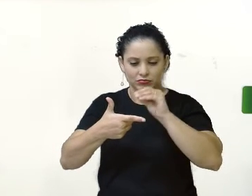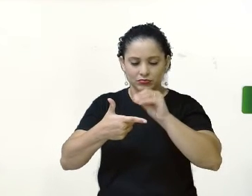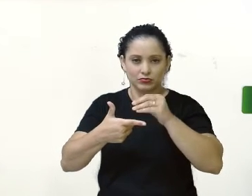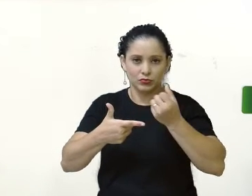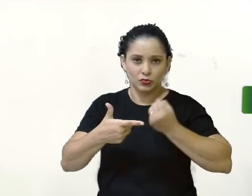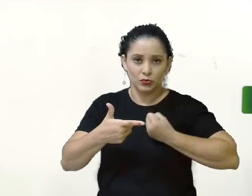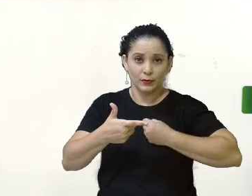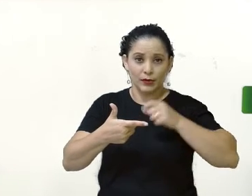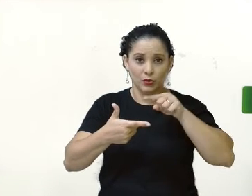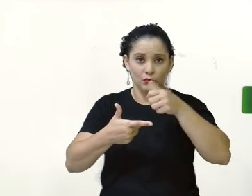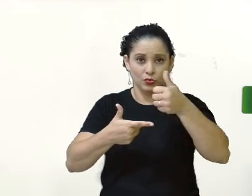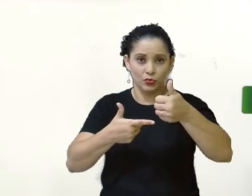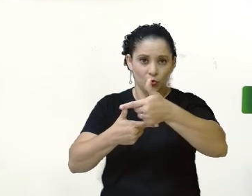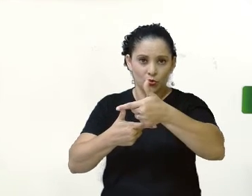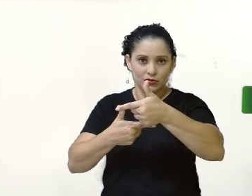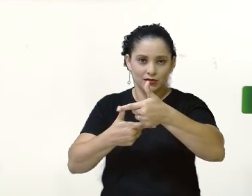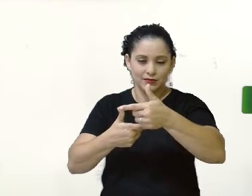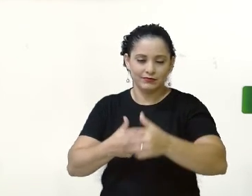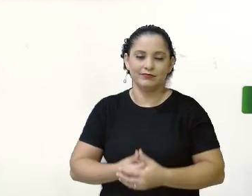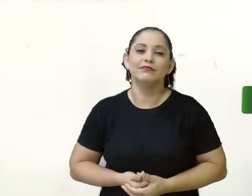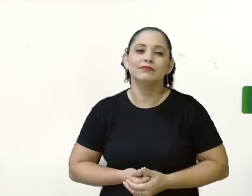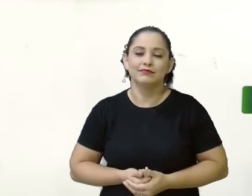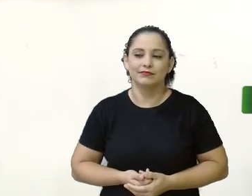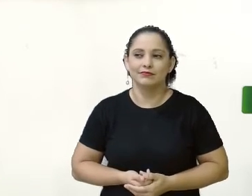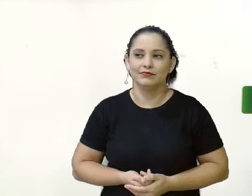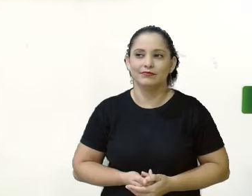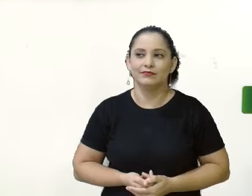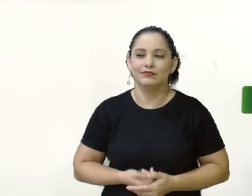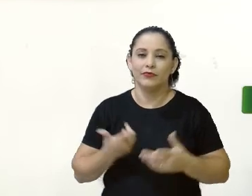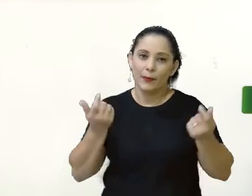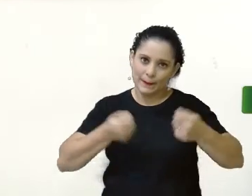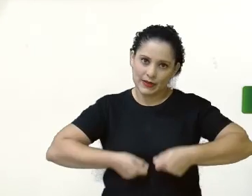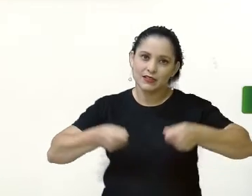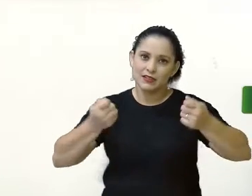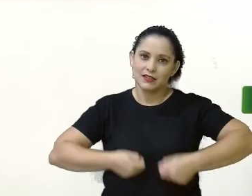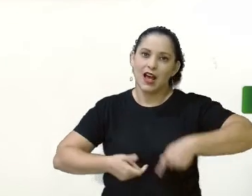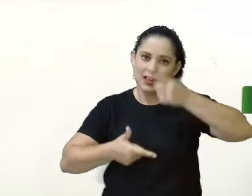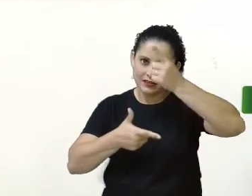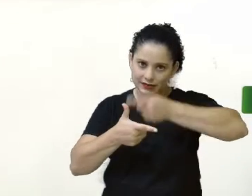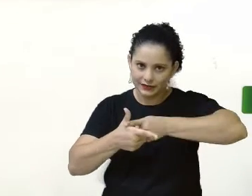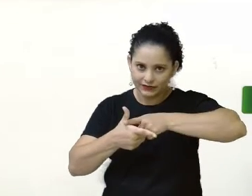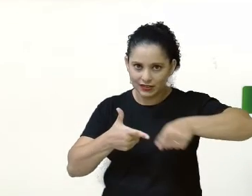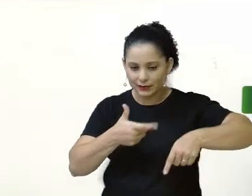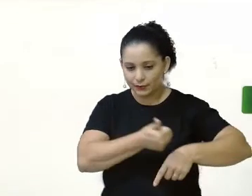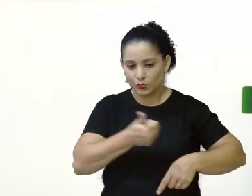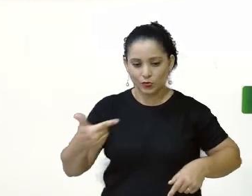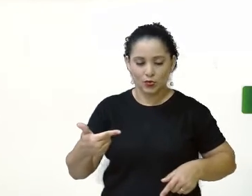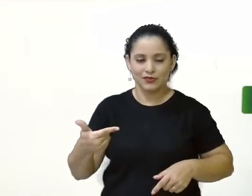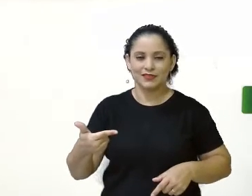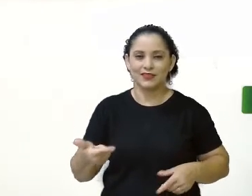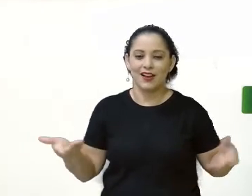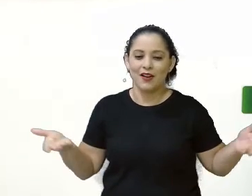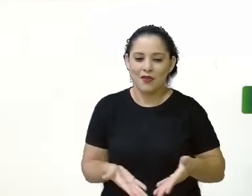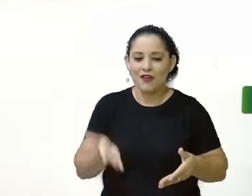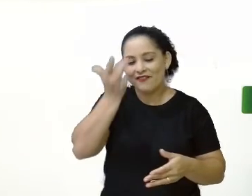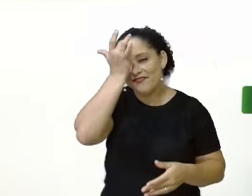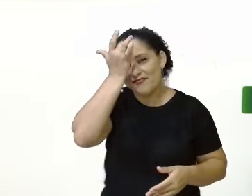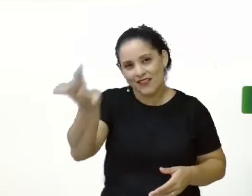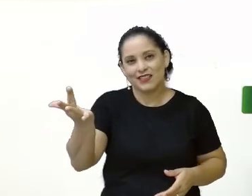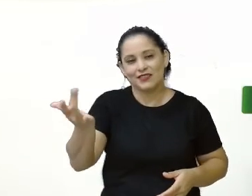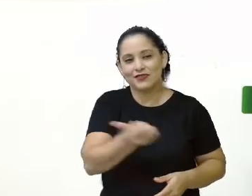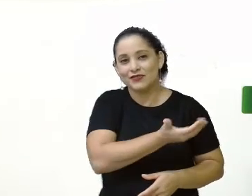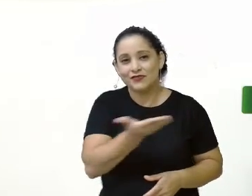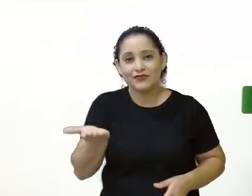12. Ficou o número 12. Que eu vou precisar dividir por 12. Aí é fácil demais. Você